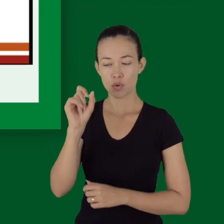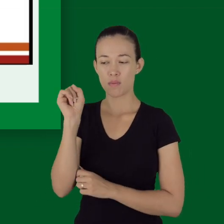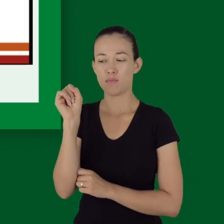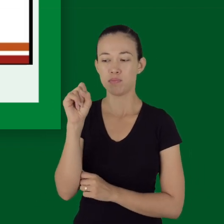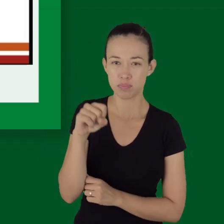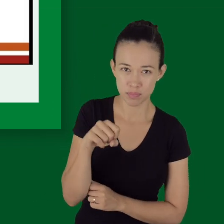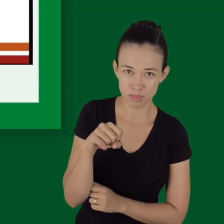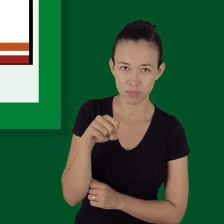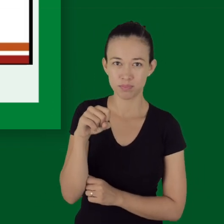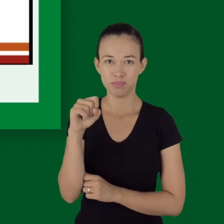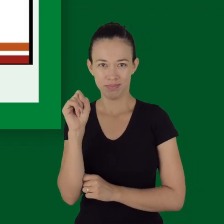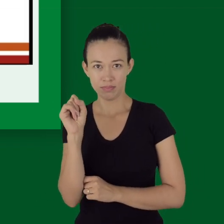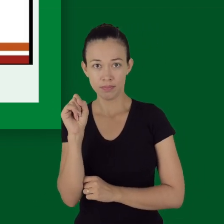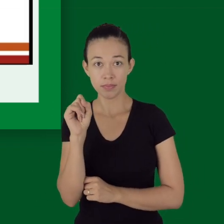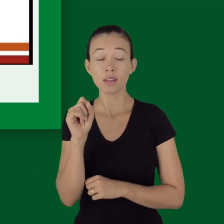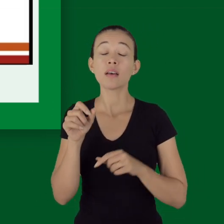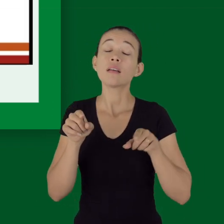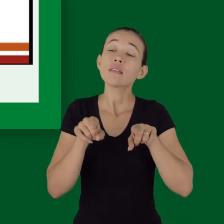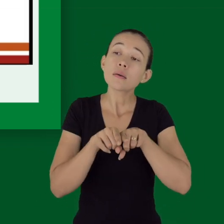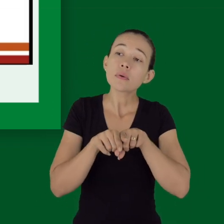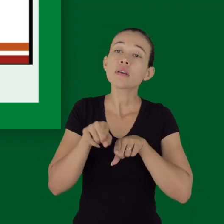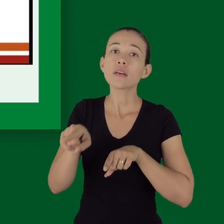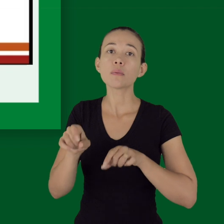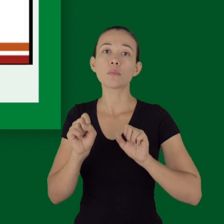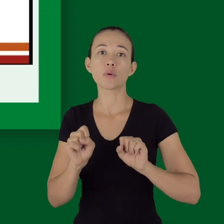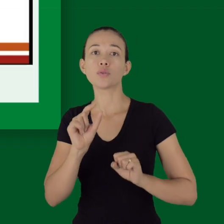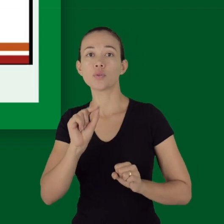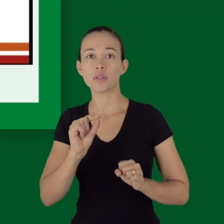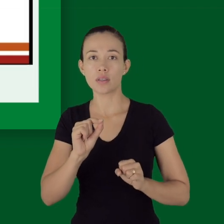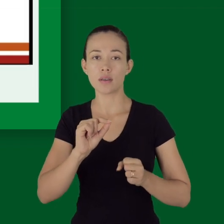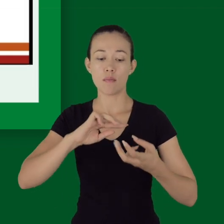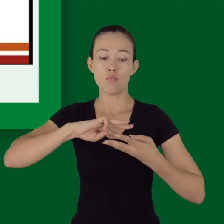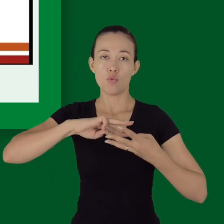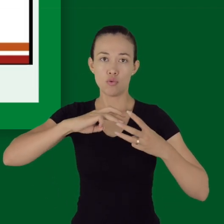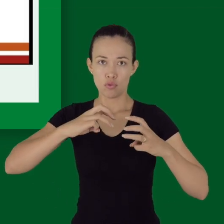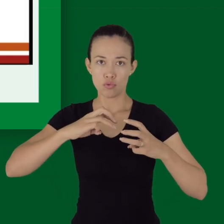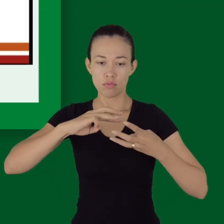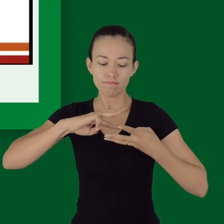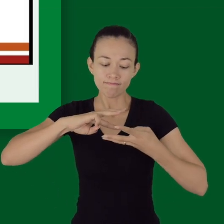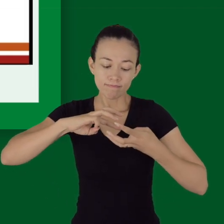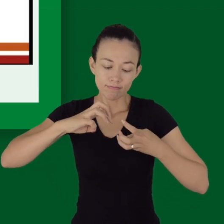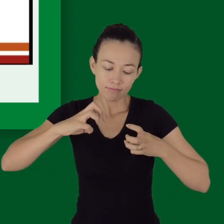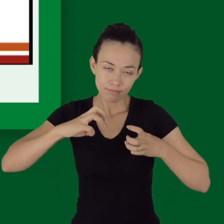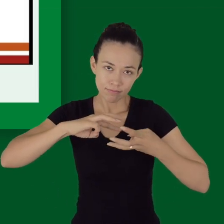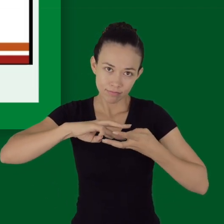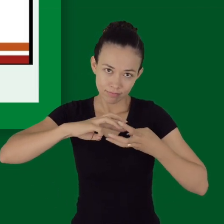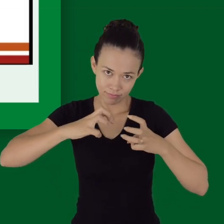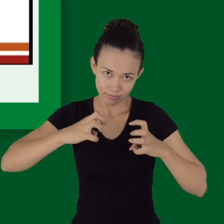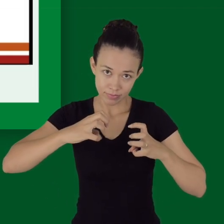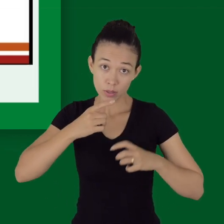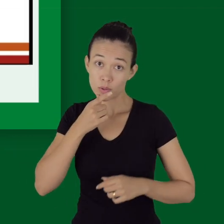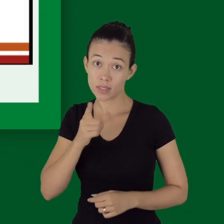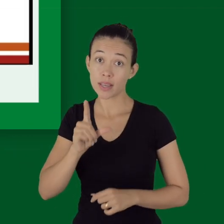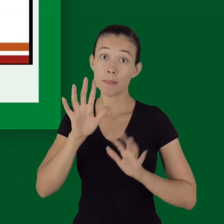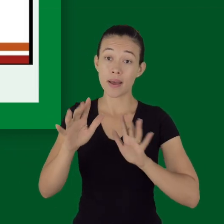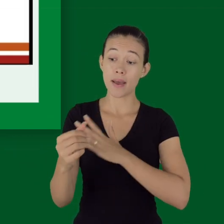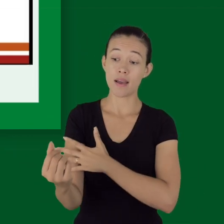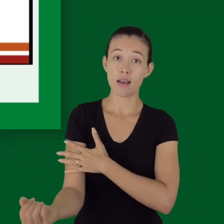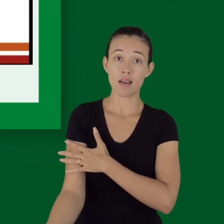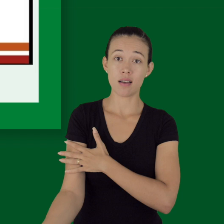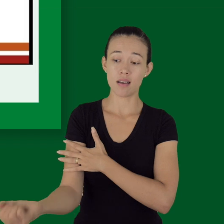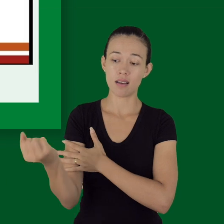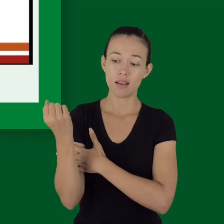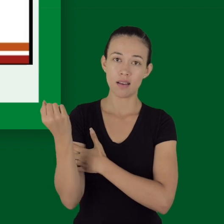tem comprometimentos importantes de flexão, o paciente, ele consegue, às vezes, contrair o músculo, mas ele não consegue movimentar